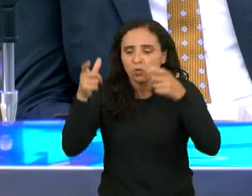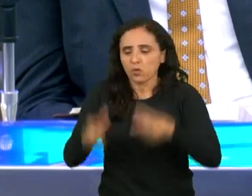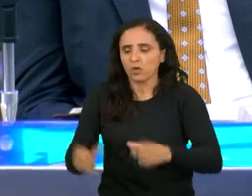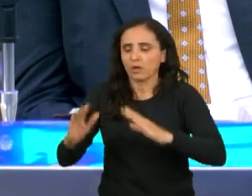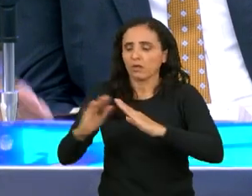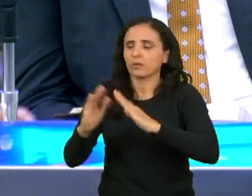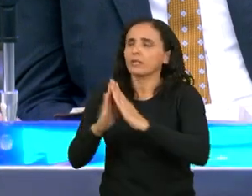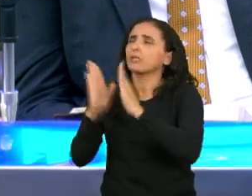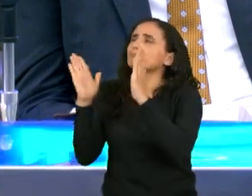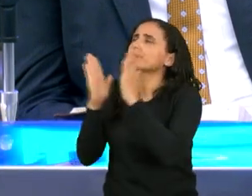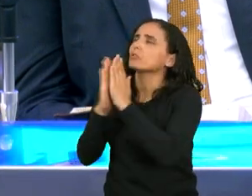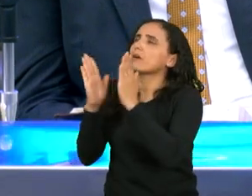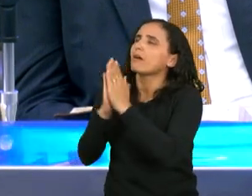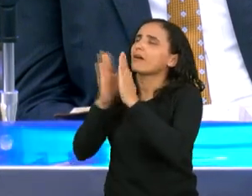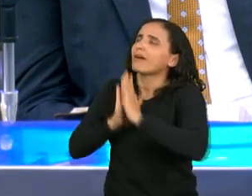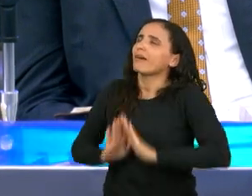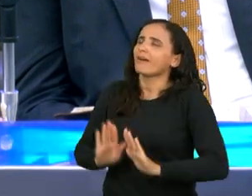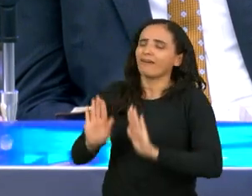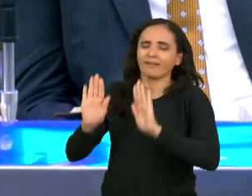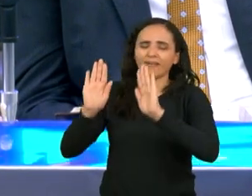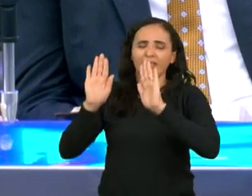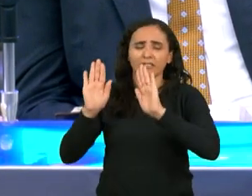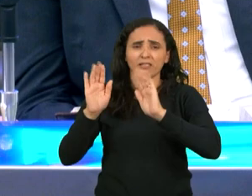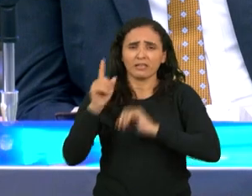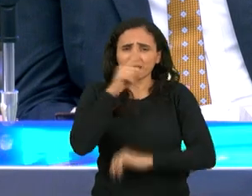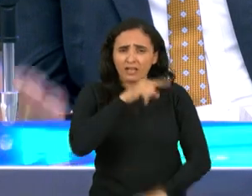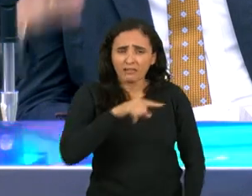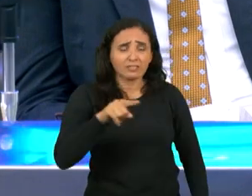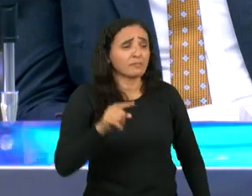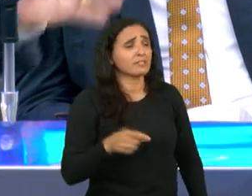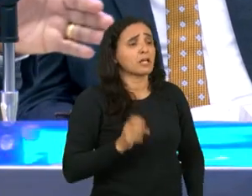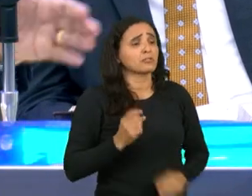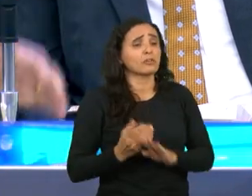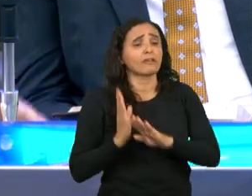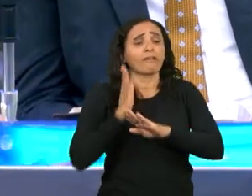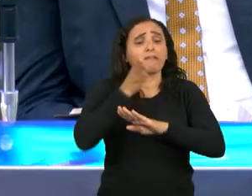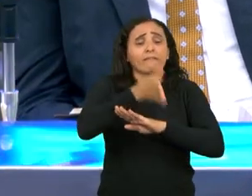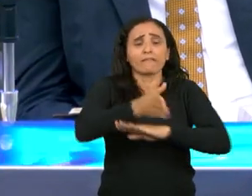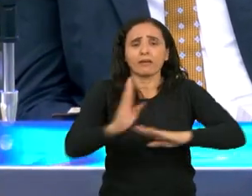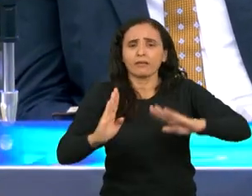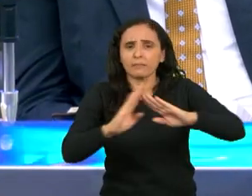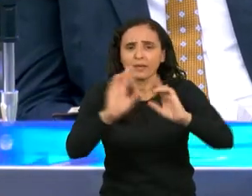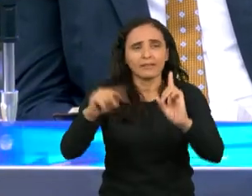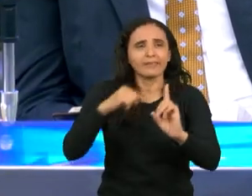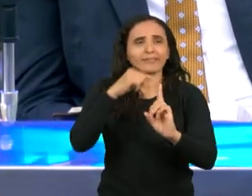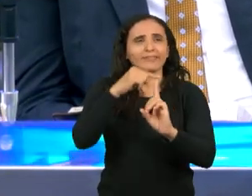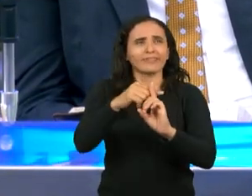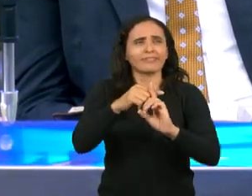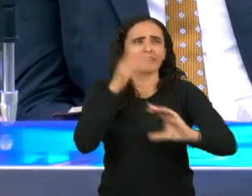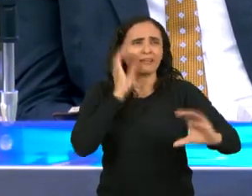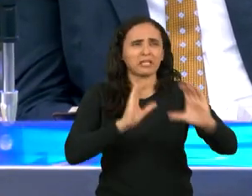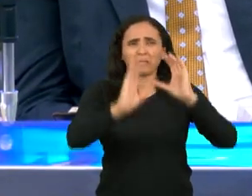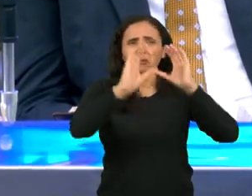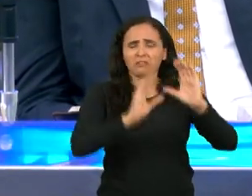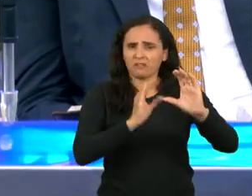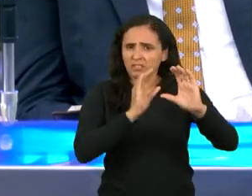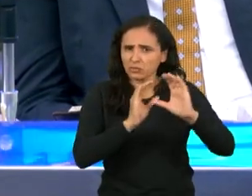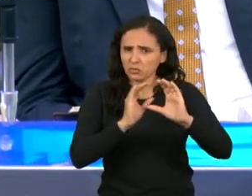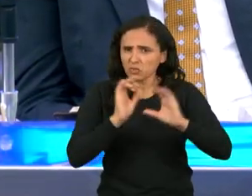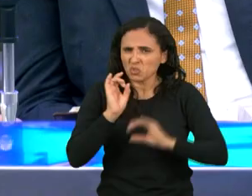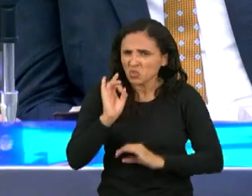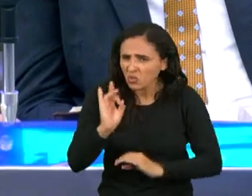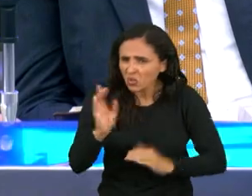crente não deve começar a adorar a Deus no templo não eu vou para o templo não a sua adoração deve começar